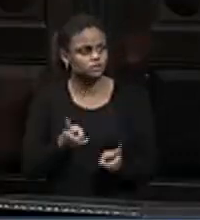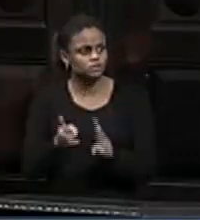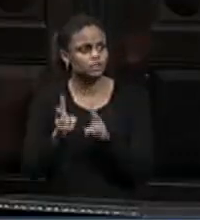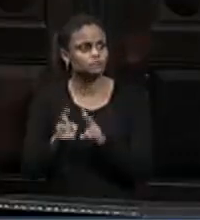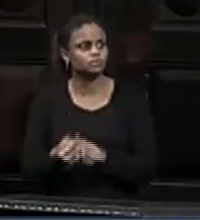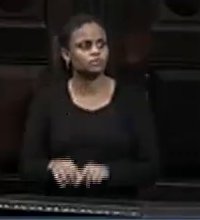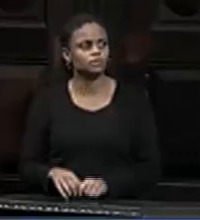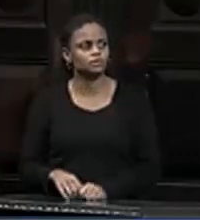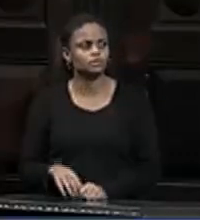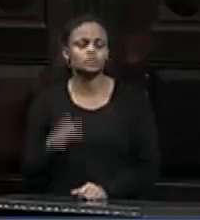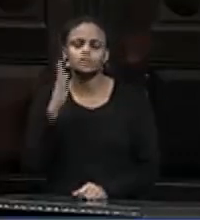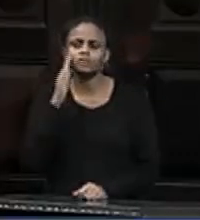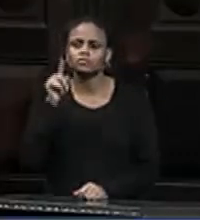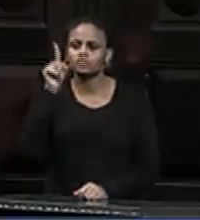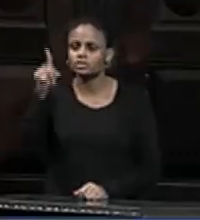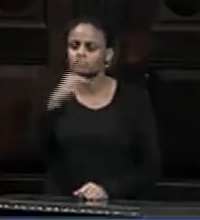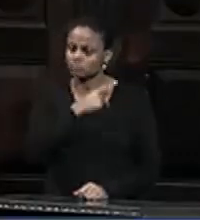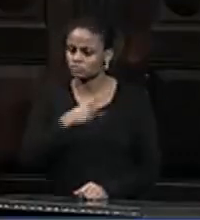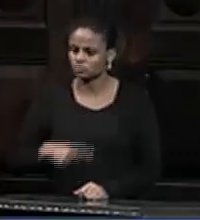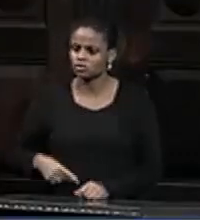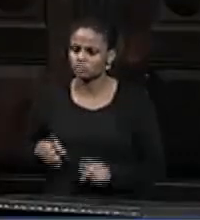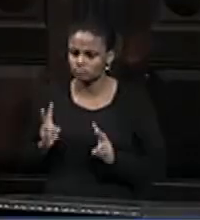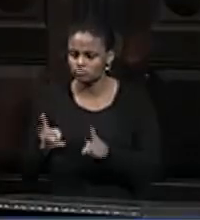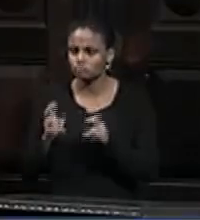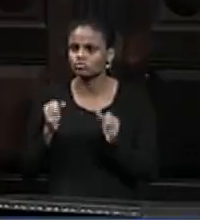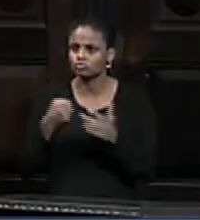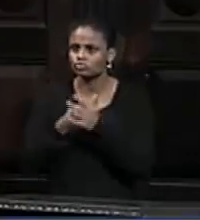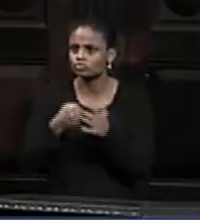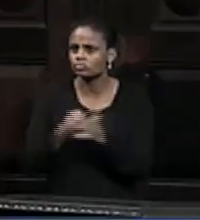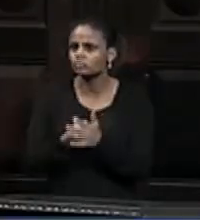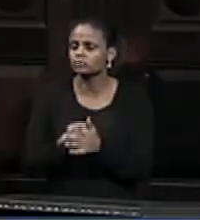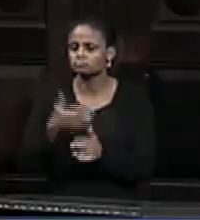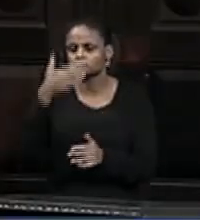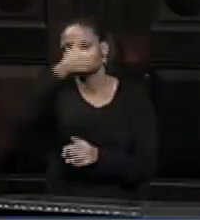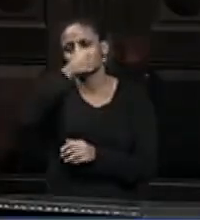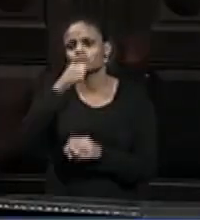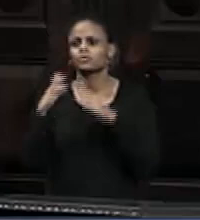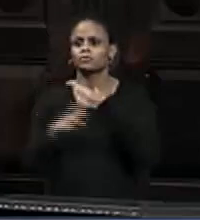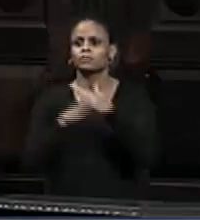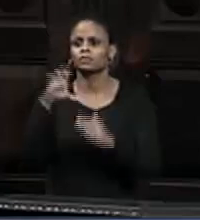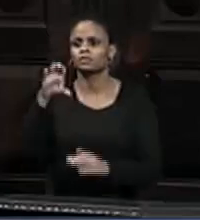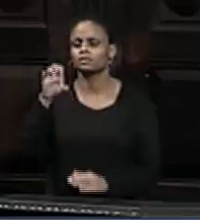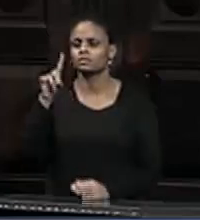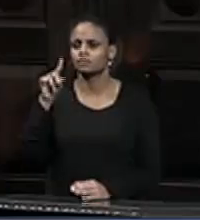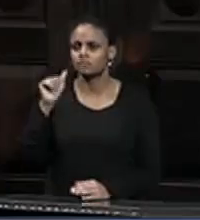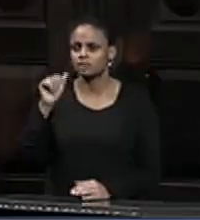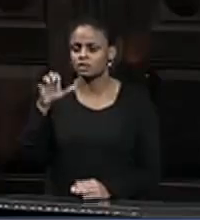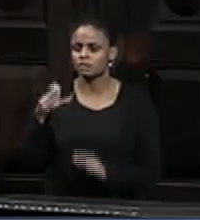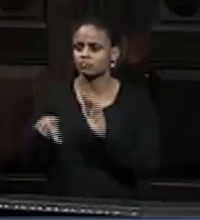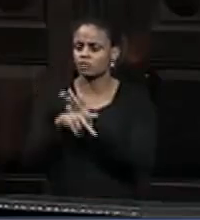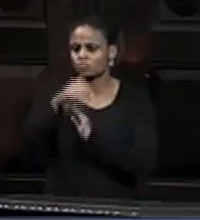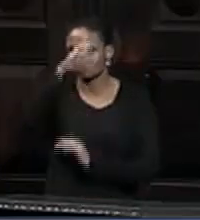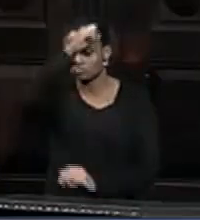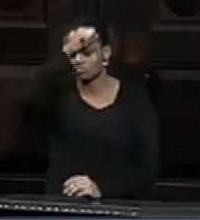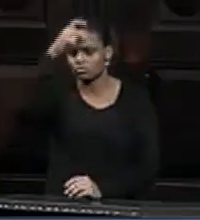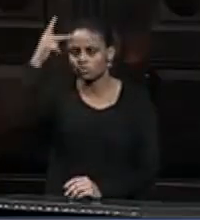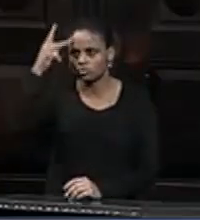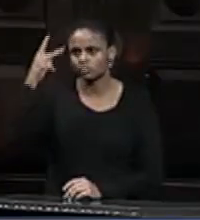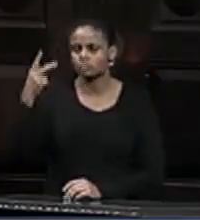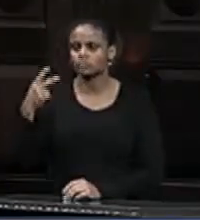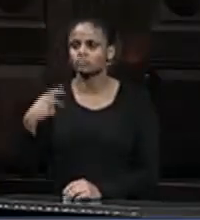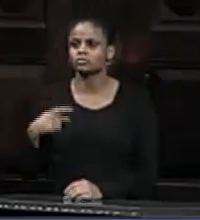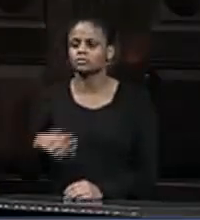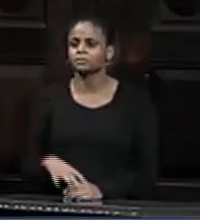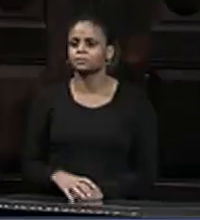Vossa Excelência participa dessa luta. Salve a SEDAI pública, estatal, íntegra, e